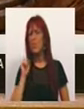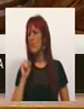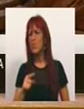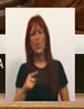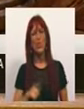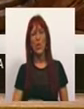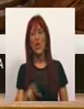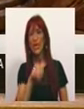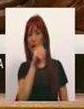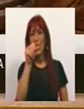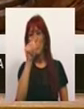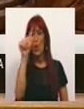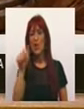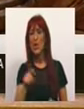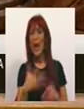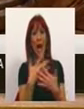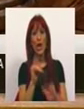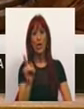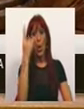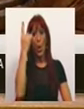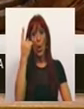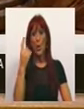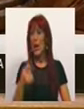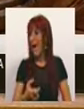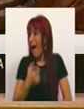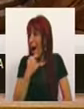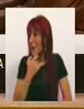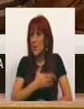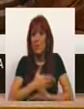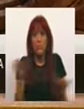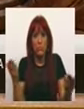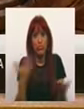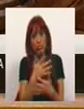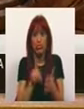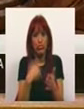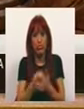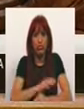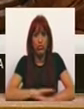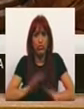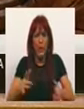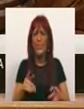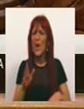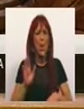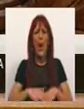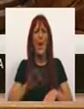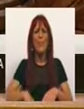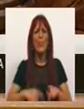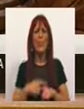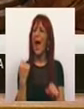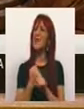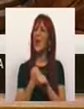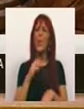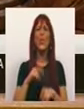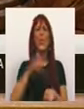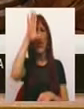do território que não vai erguer apenas e tão só porque jardel não é puro nenhuma ação do